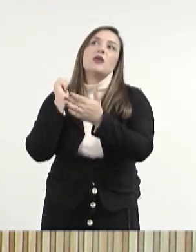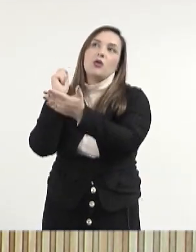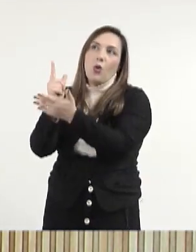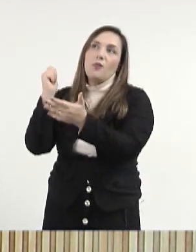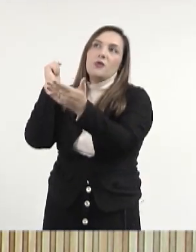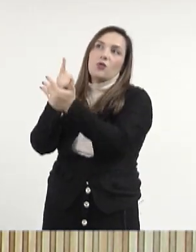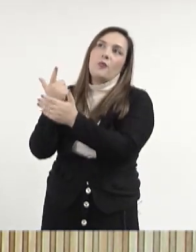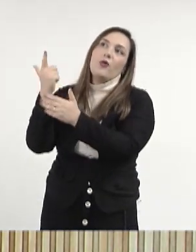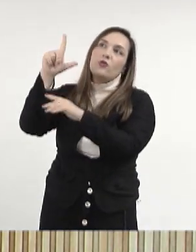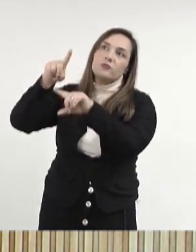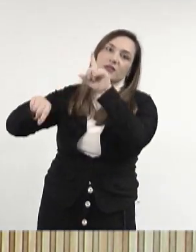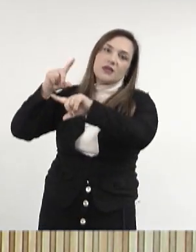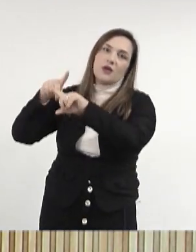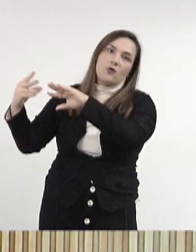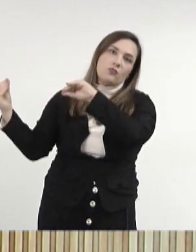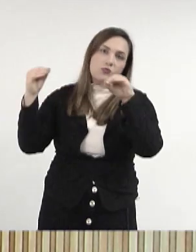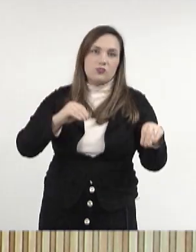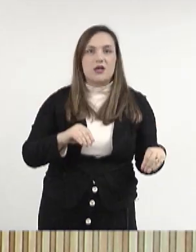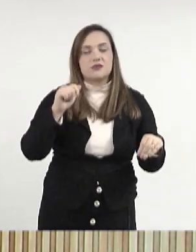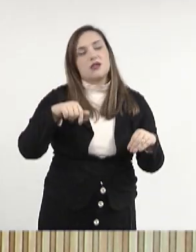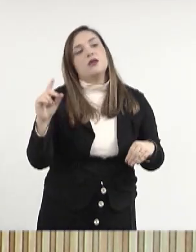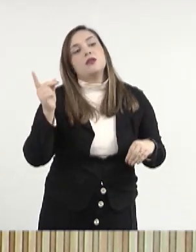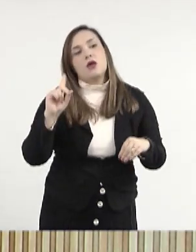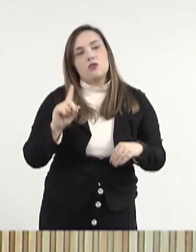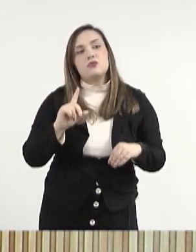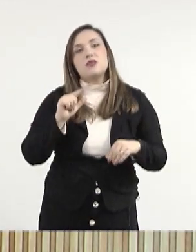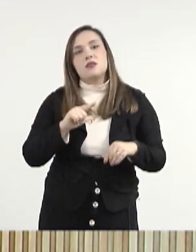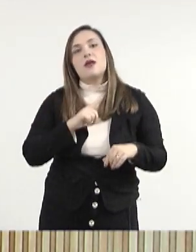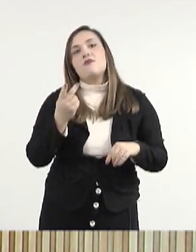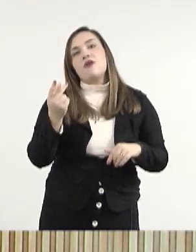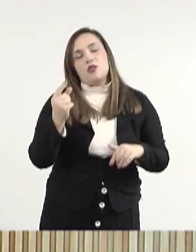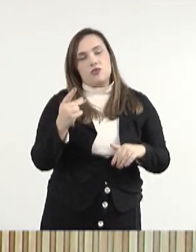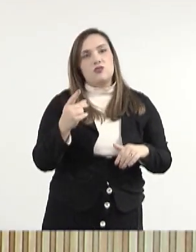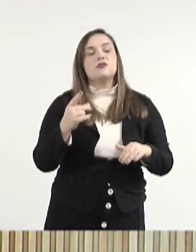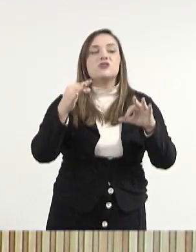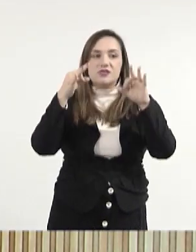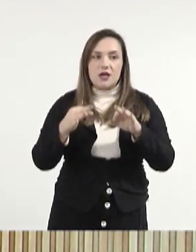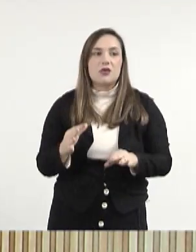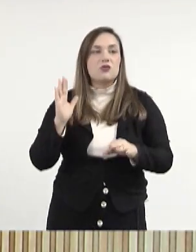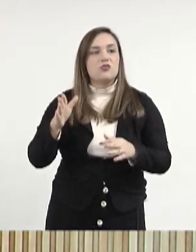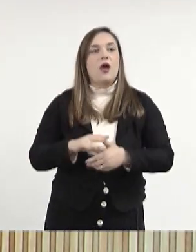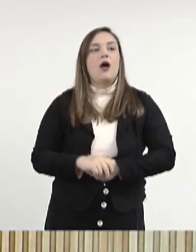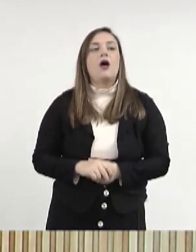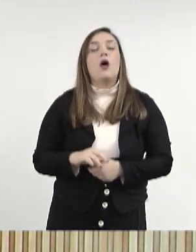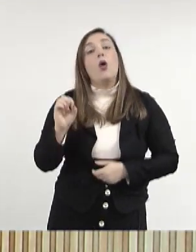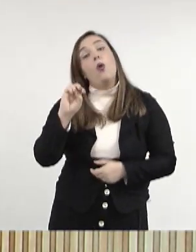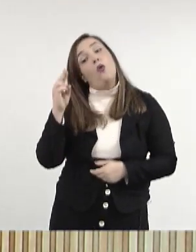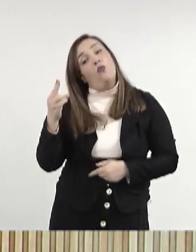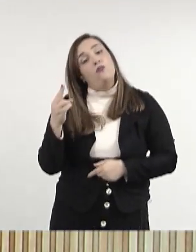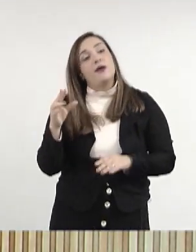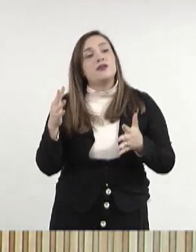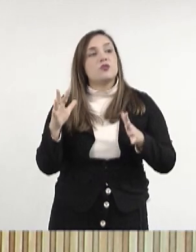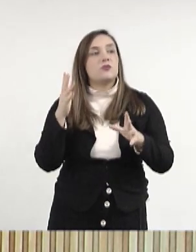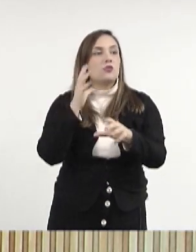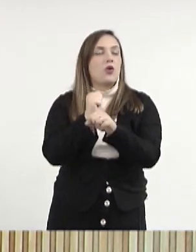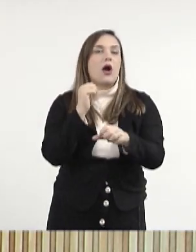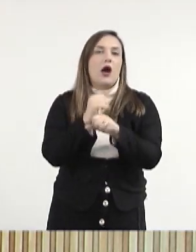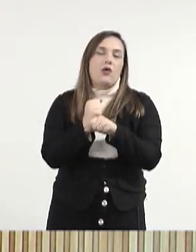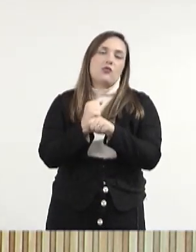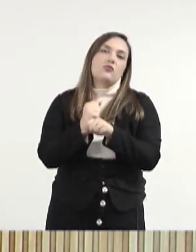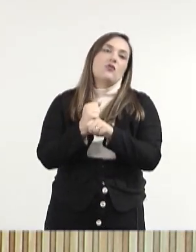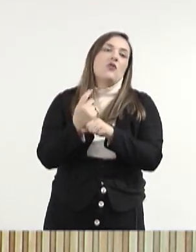Fazenda, já tem um valor fixo que deve ser ter anuência da Secretaria de Estado de Fazenda, ou um valor presumido que também